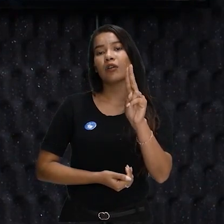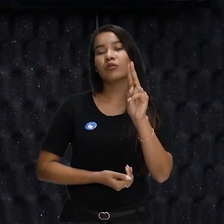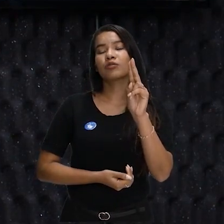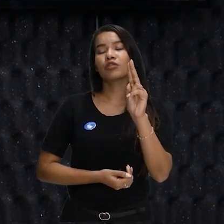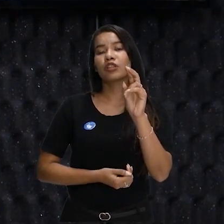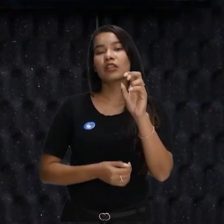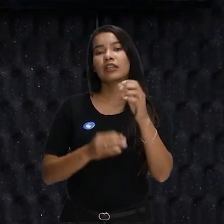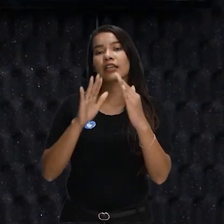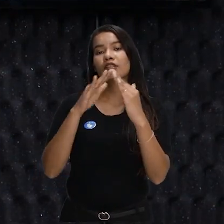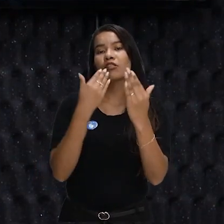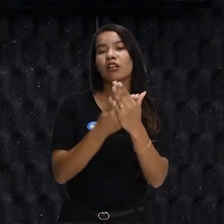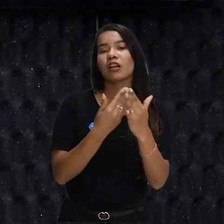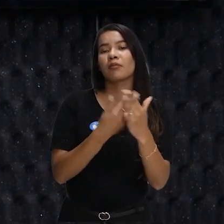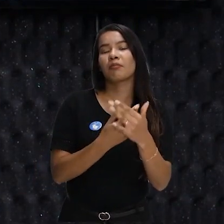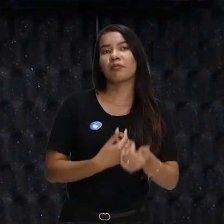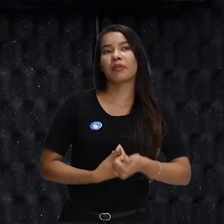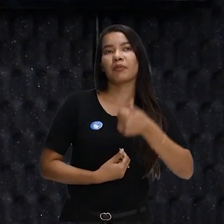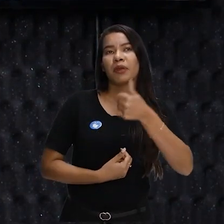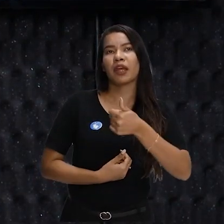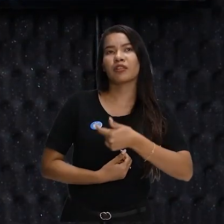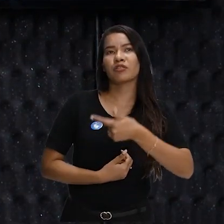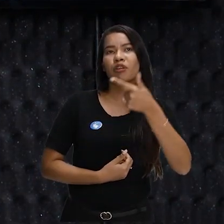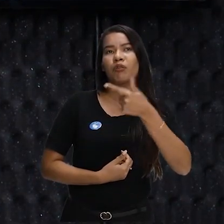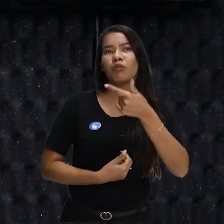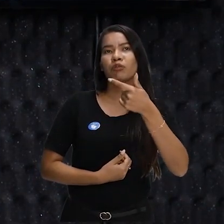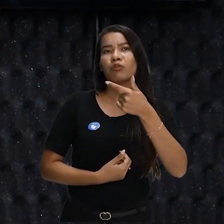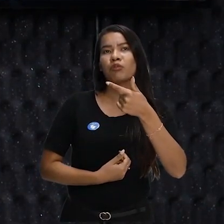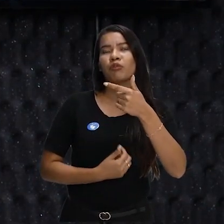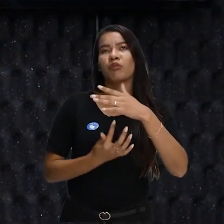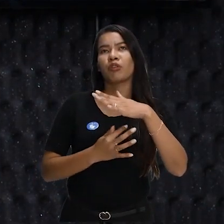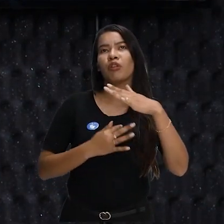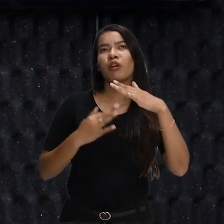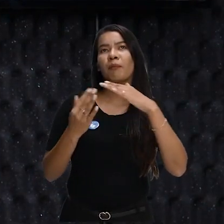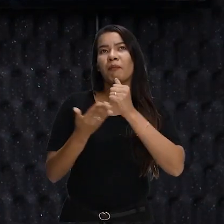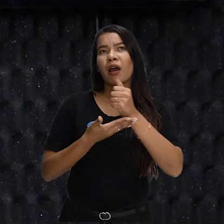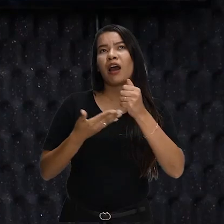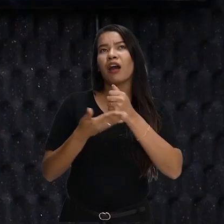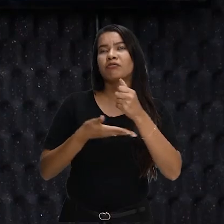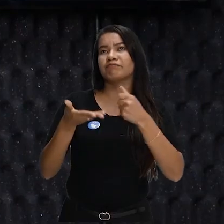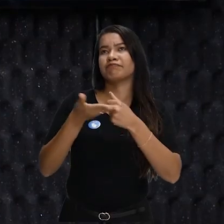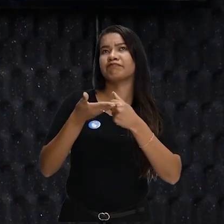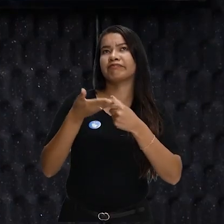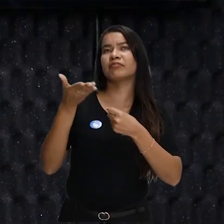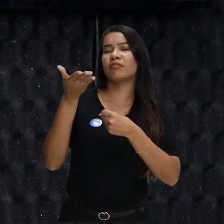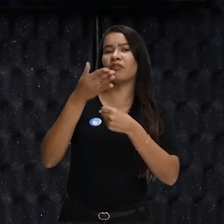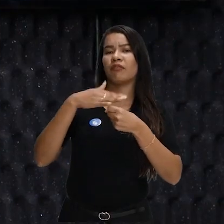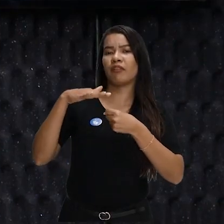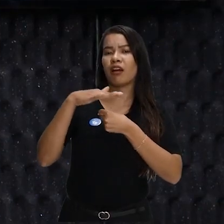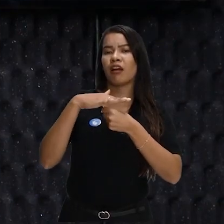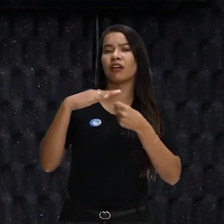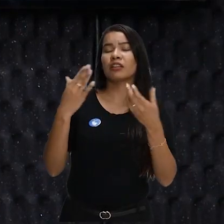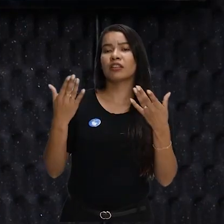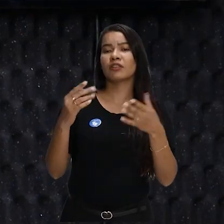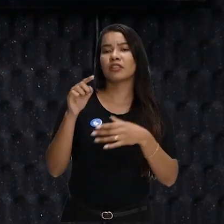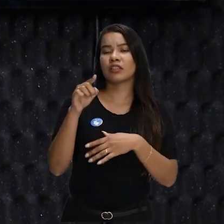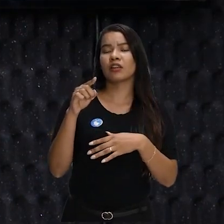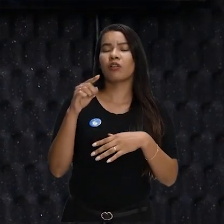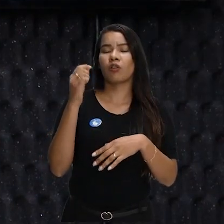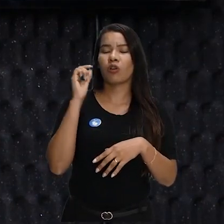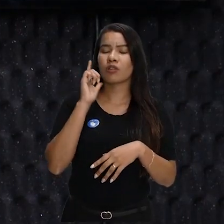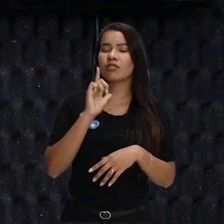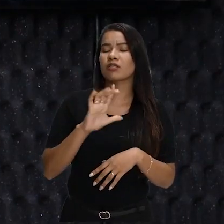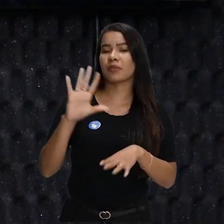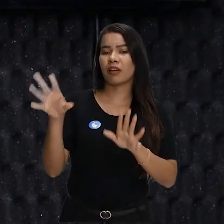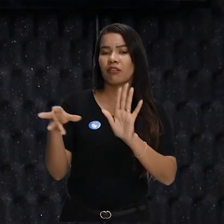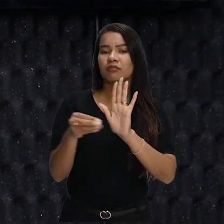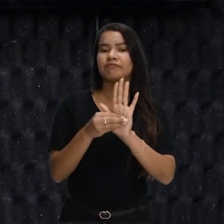1, fundamental 2, curso superior, pós-graduação. Então você consegue pegar aquela qualidade e fazer